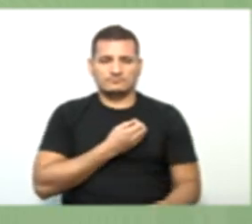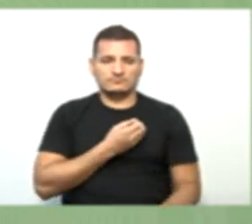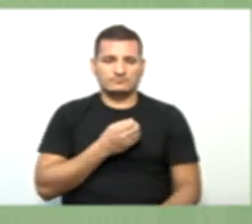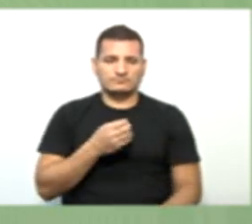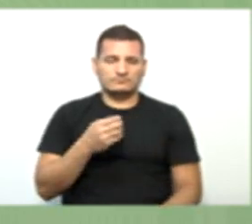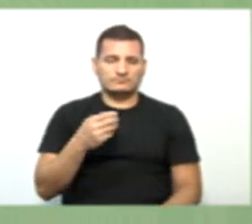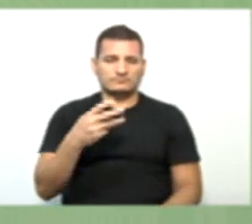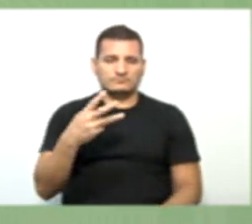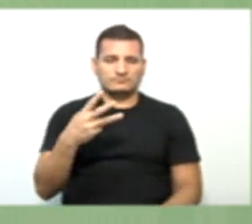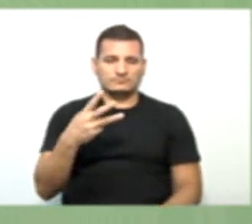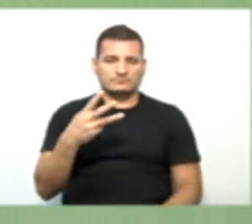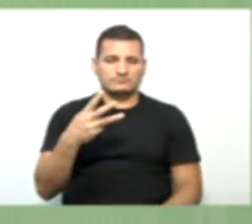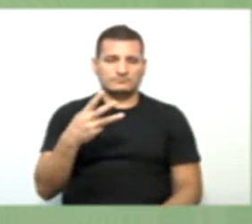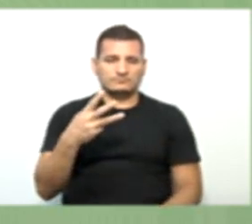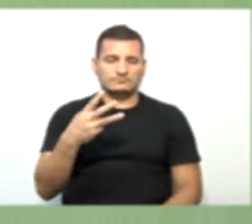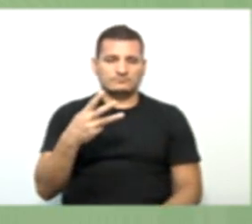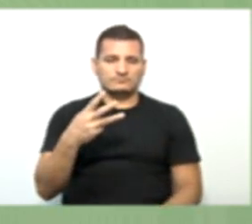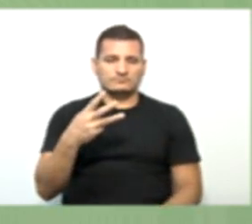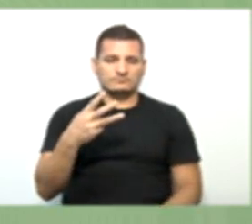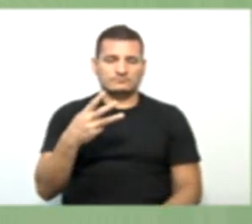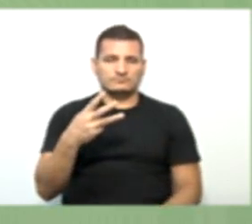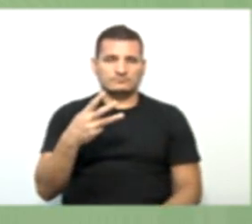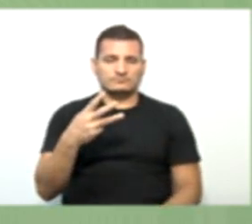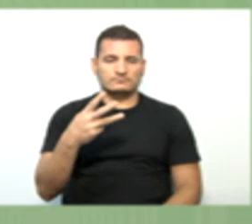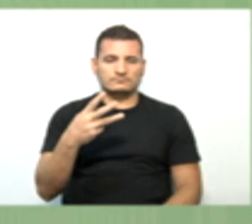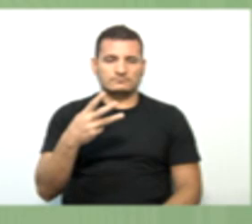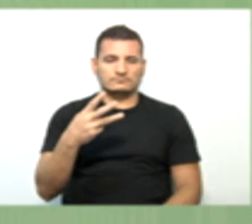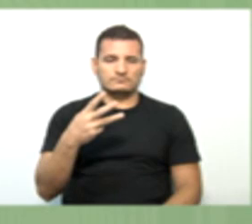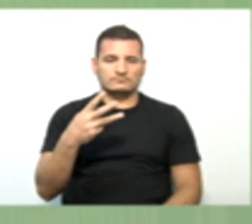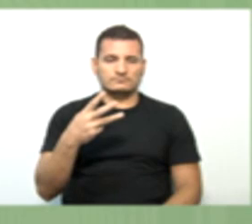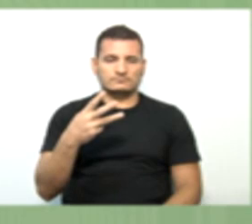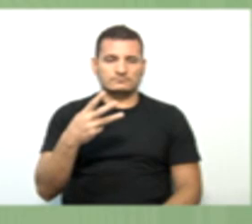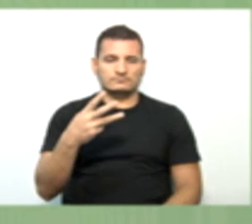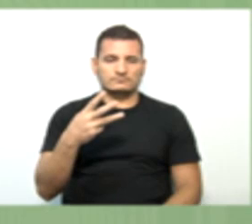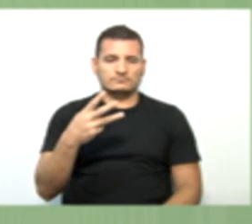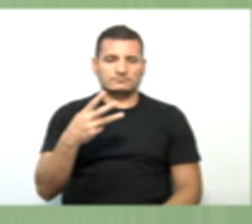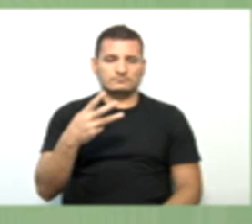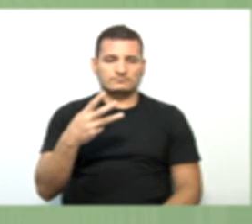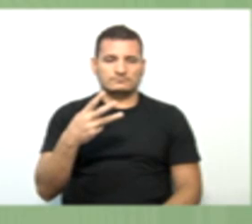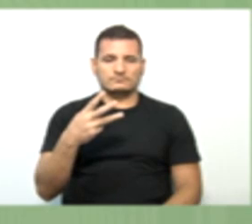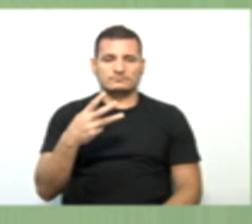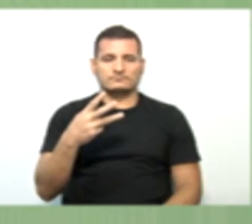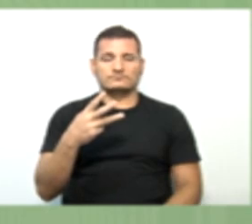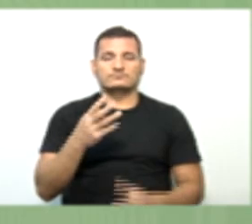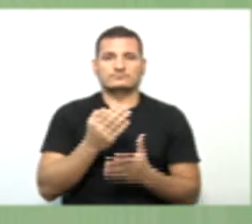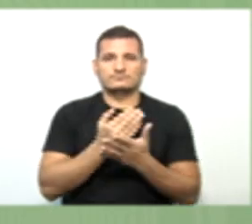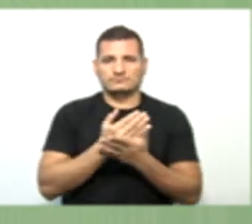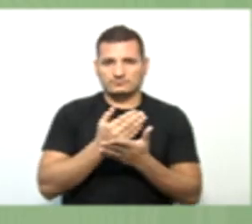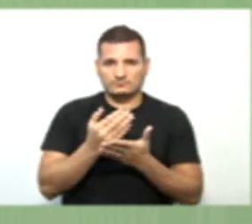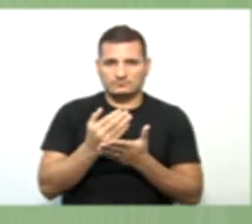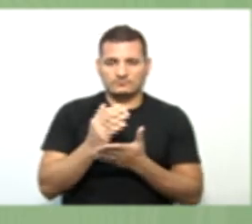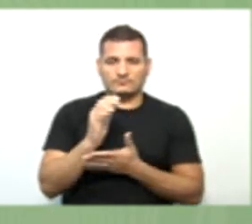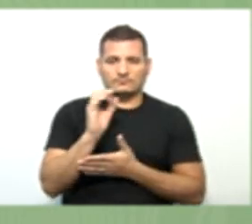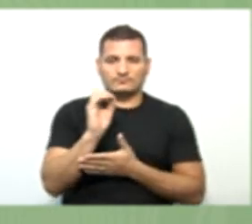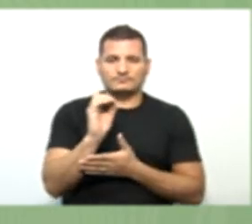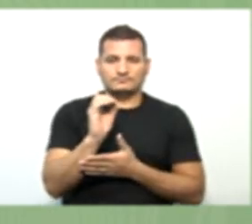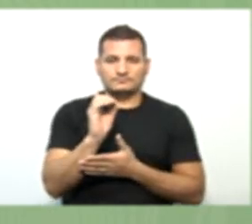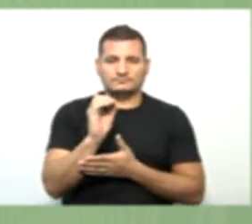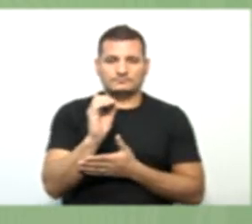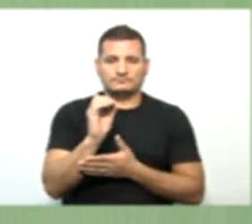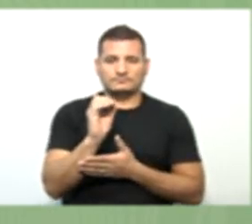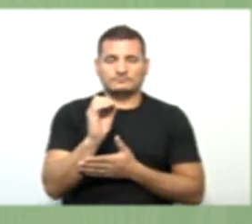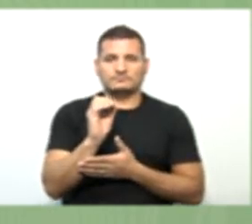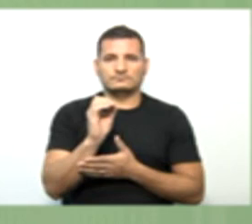supor, dentro de x o número 3. Então, o que vai acontecer? I começa em 0 e o x